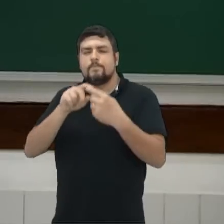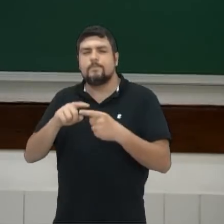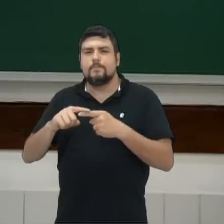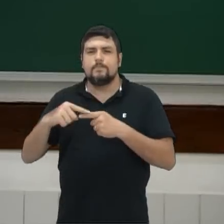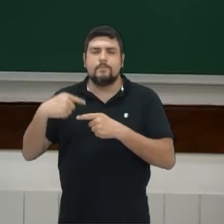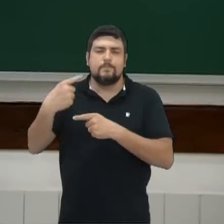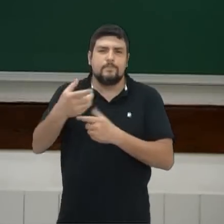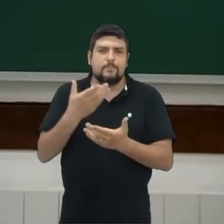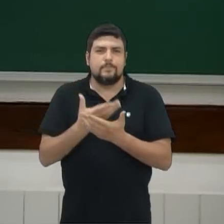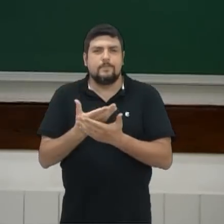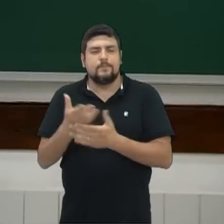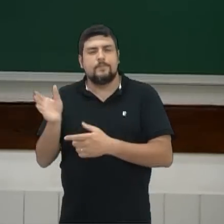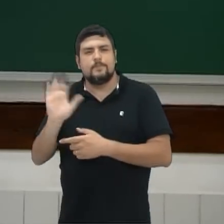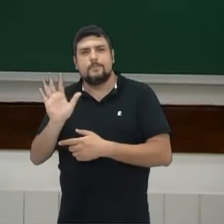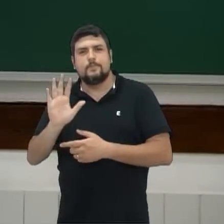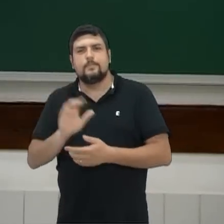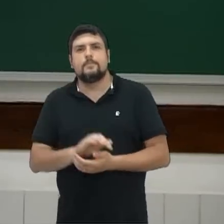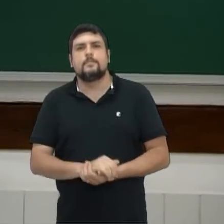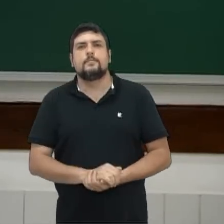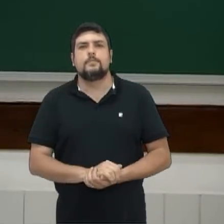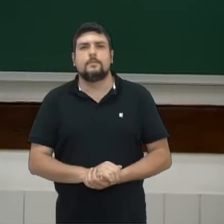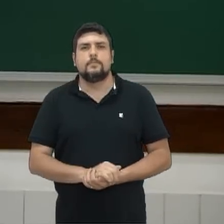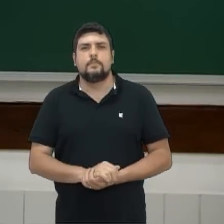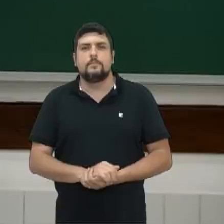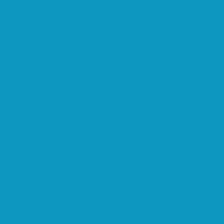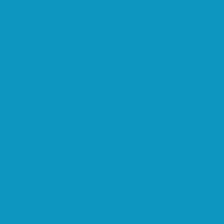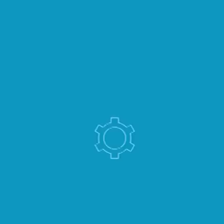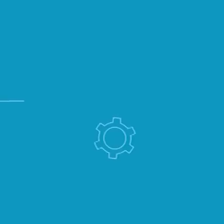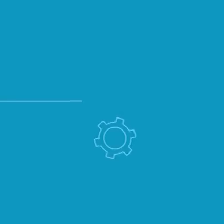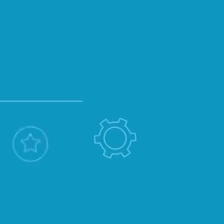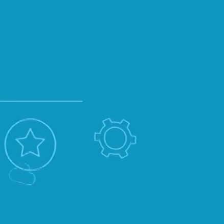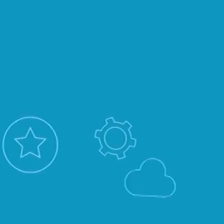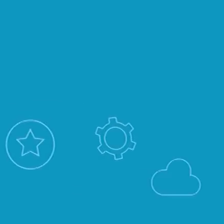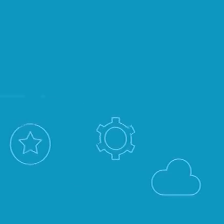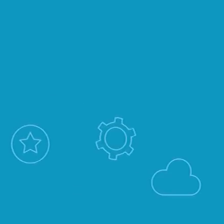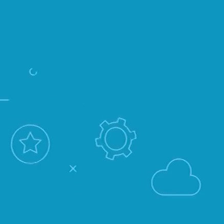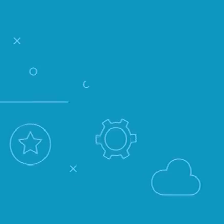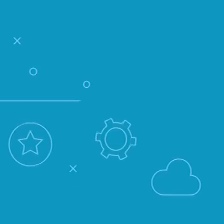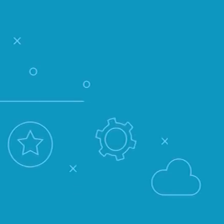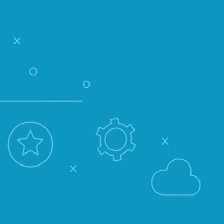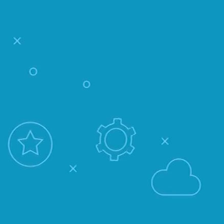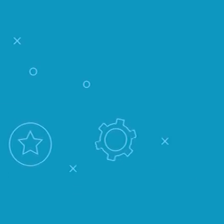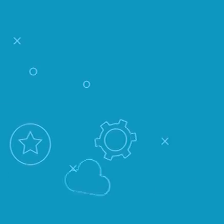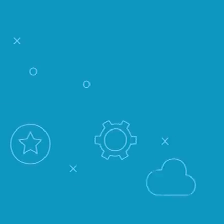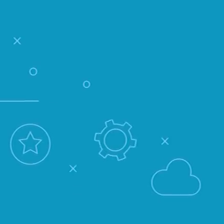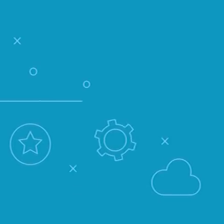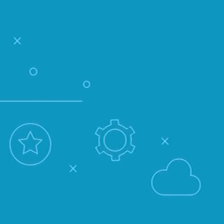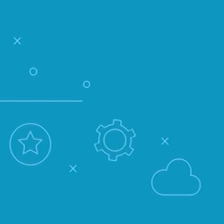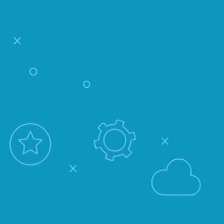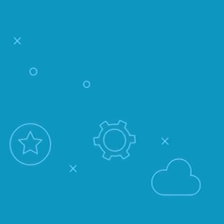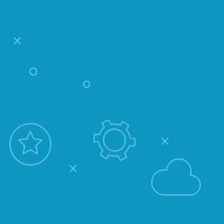agora. Até a próxima aula.